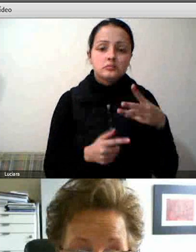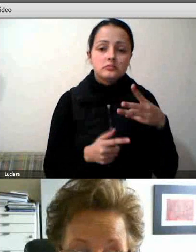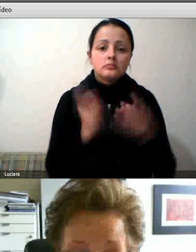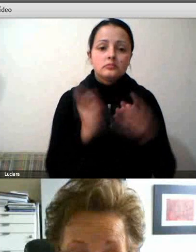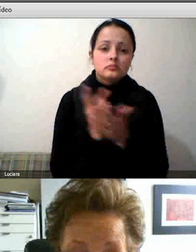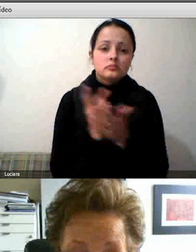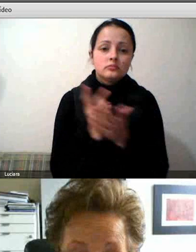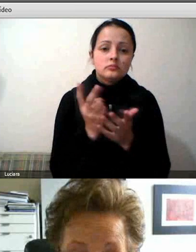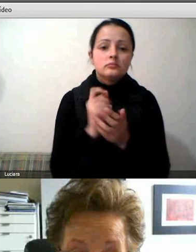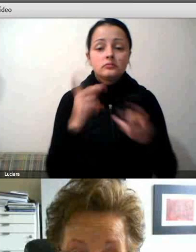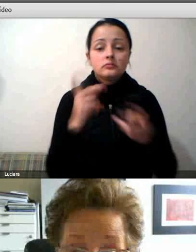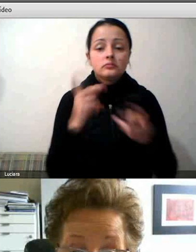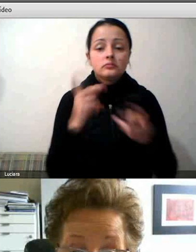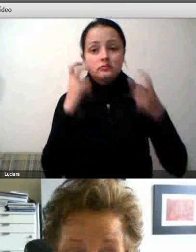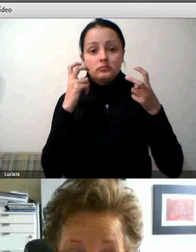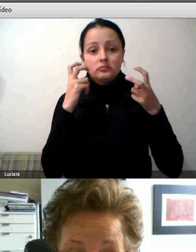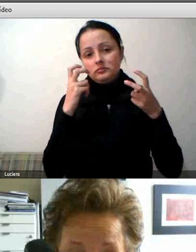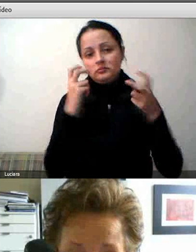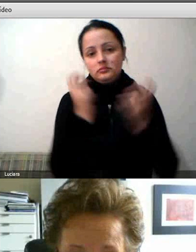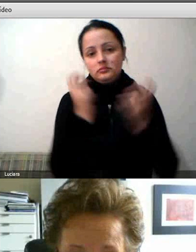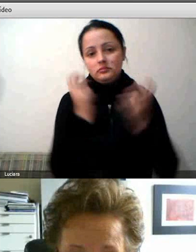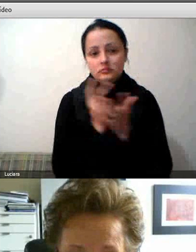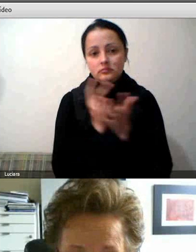imagem mental? A palavra?